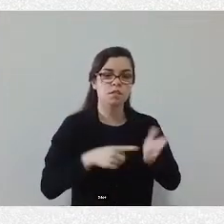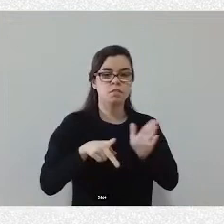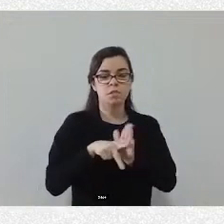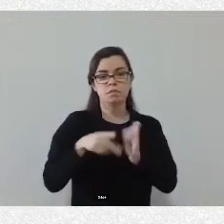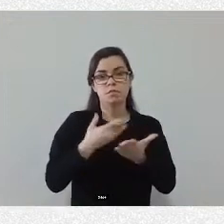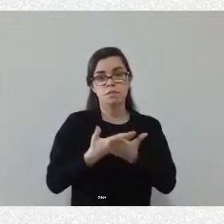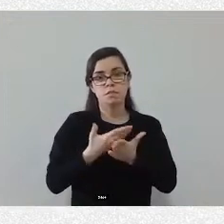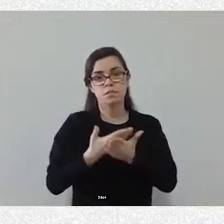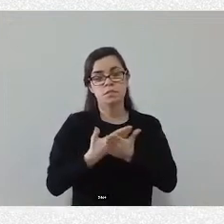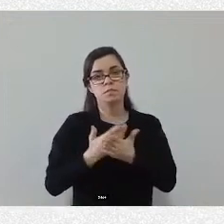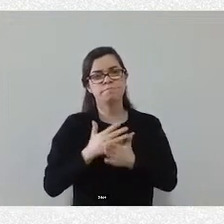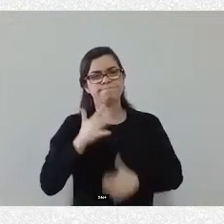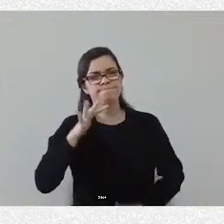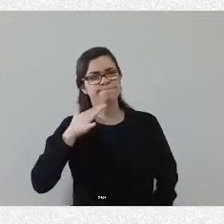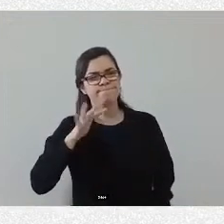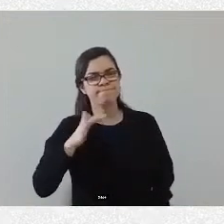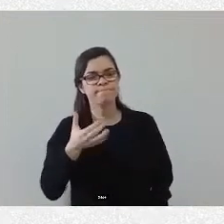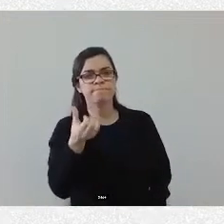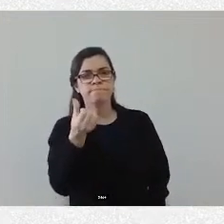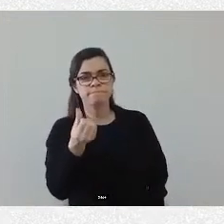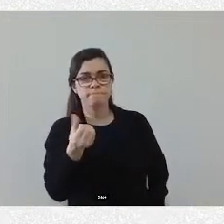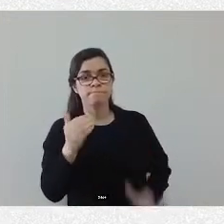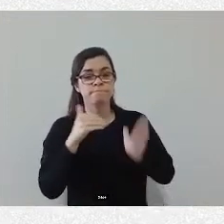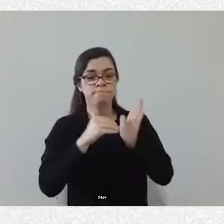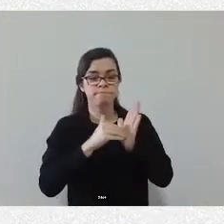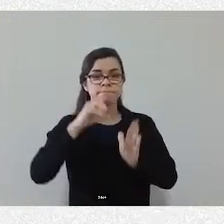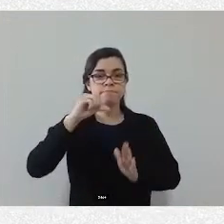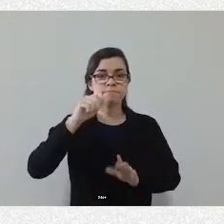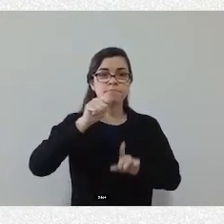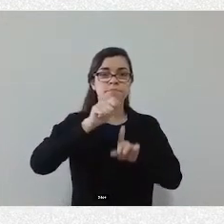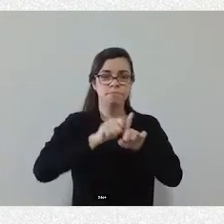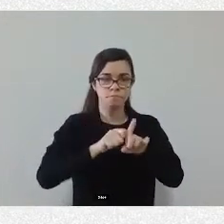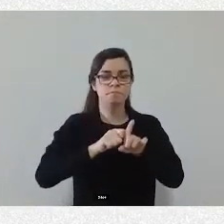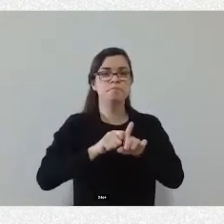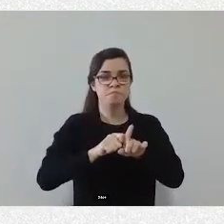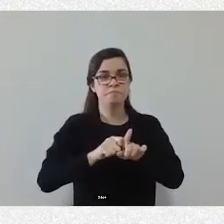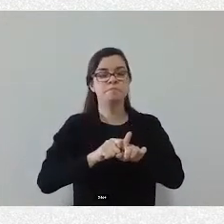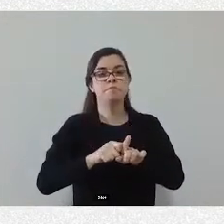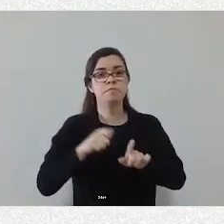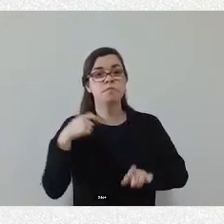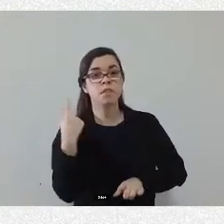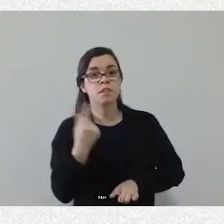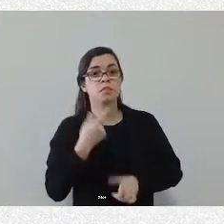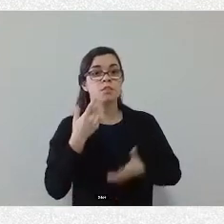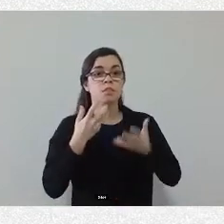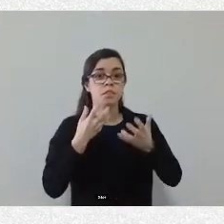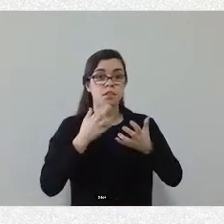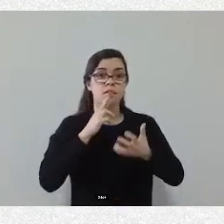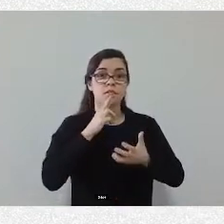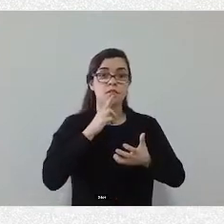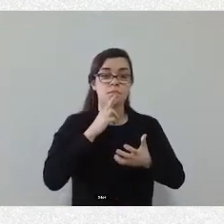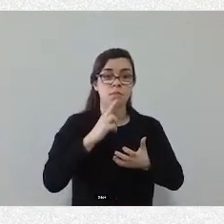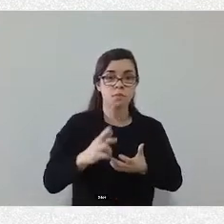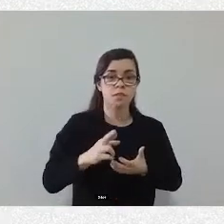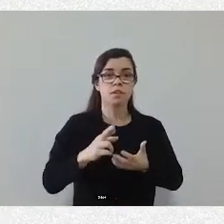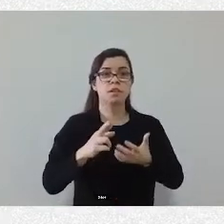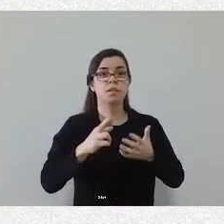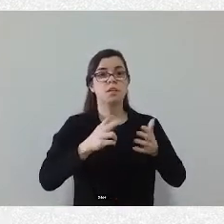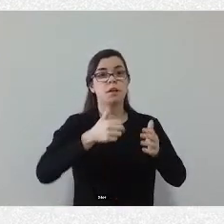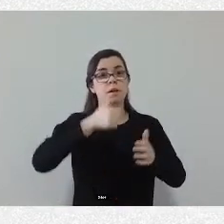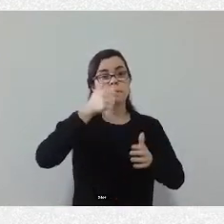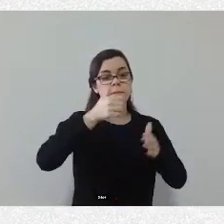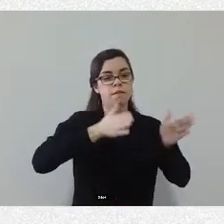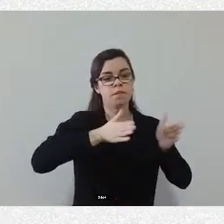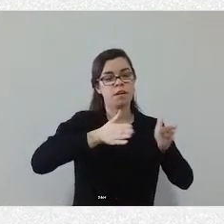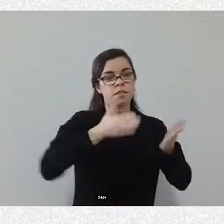aí de 6 a 9 meses que nós estimamos aí responder a questão primária do estudo, vai ter uma análise